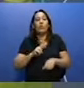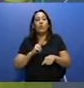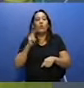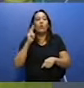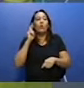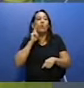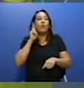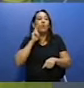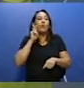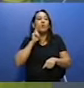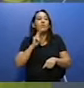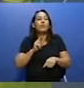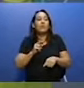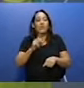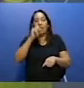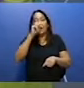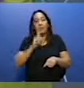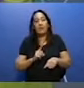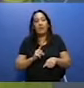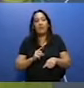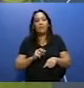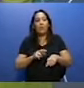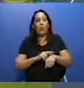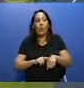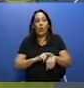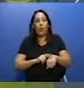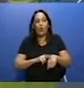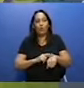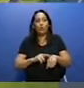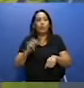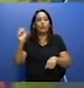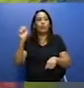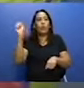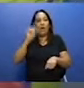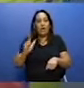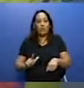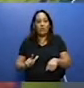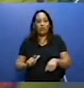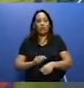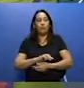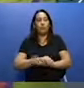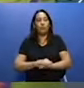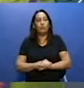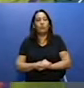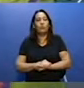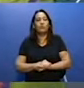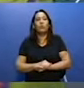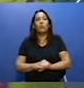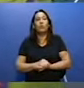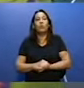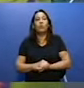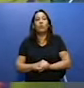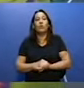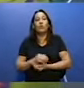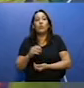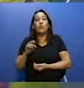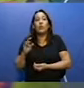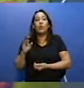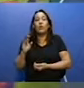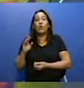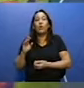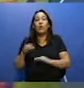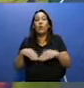rosa, amarelo, roxo, azul. Tá vendo? Contei 8. Qual foi